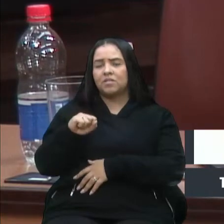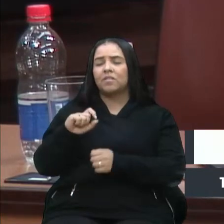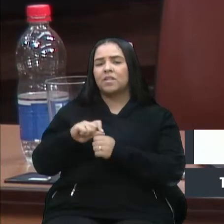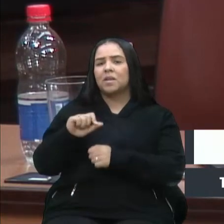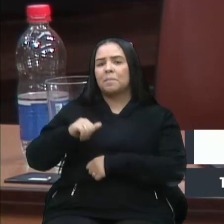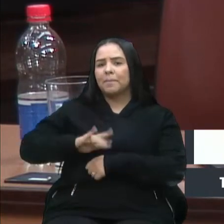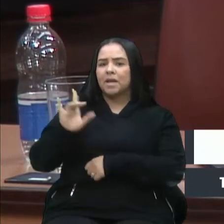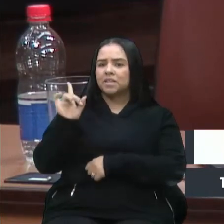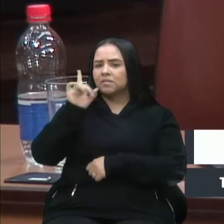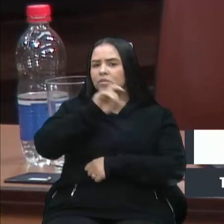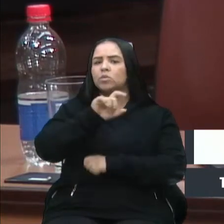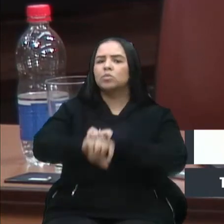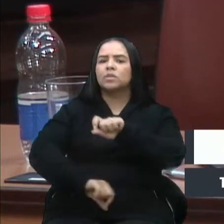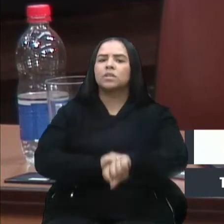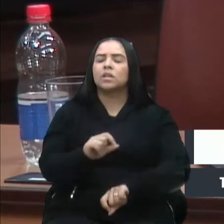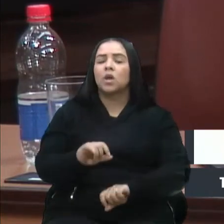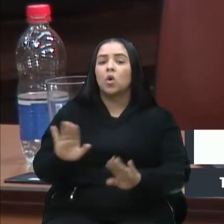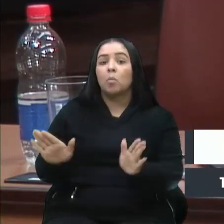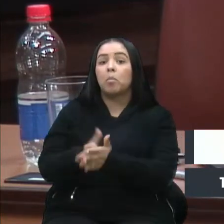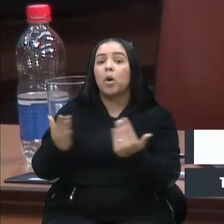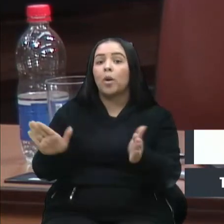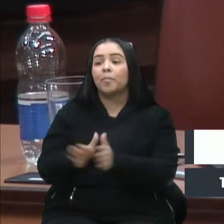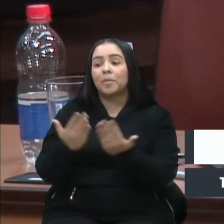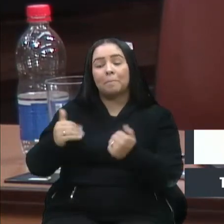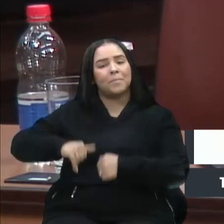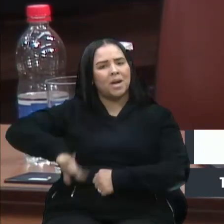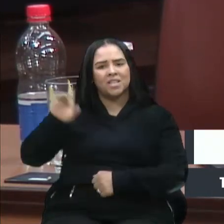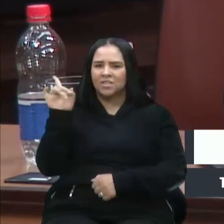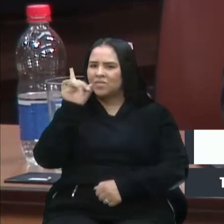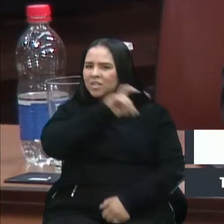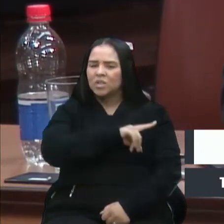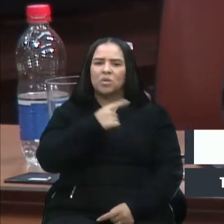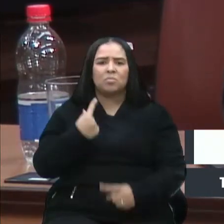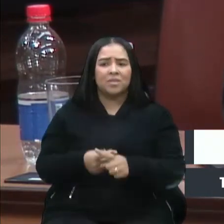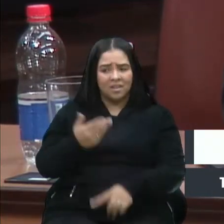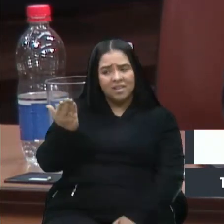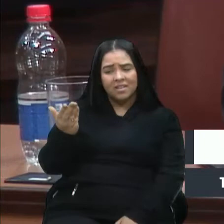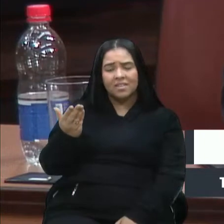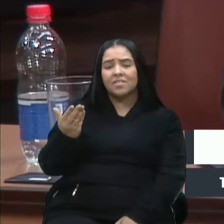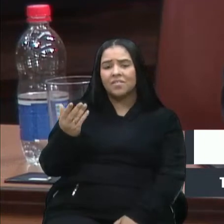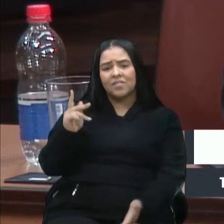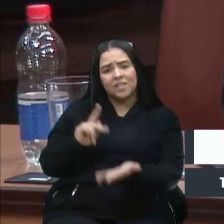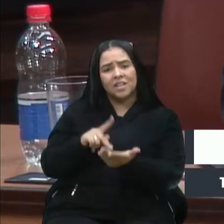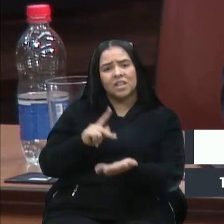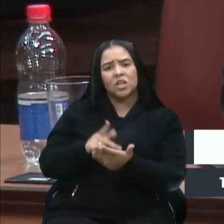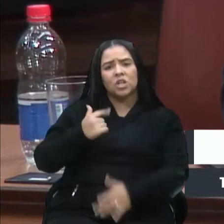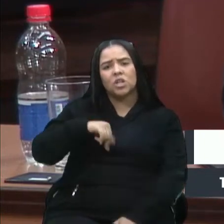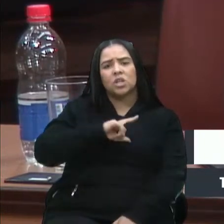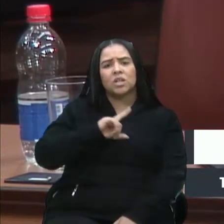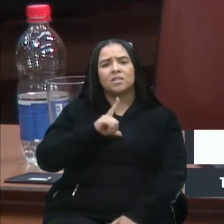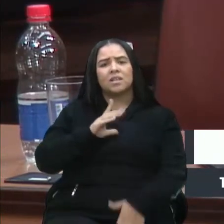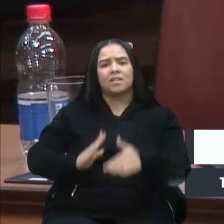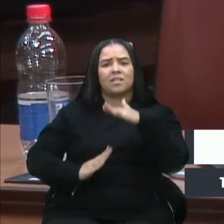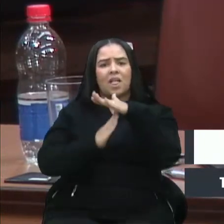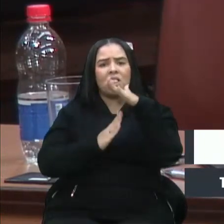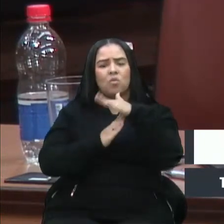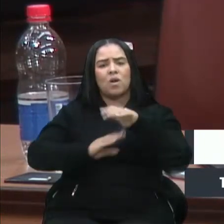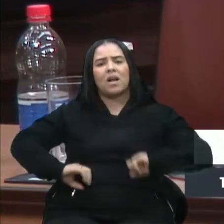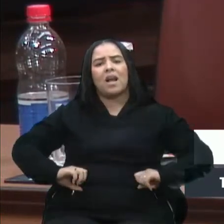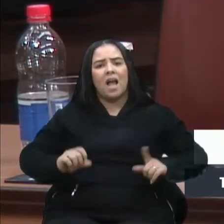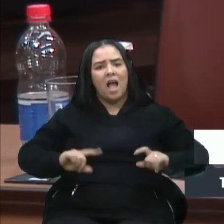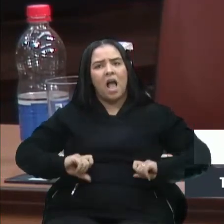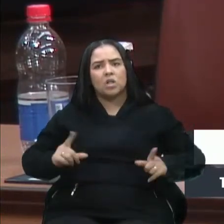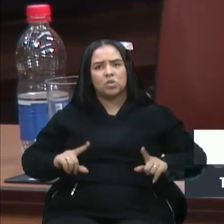dificultar ainda mais o que nosso pobre porque além só manda isso o Vereador Renato nós temos o que o teto de gastos do